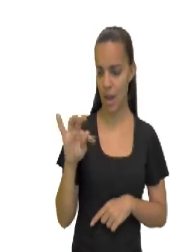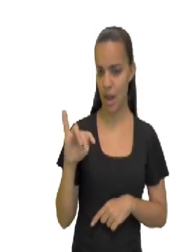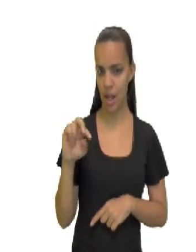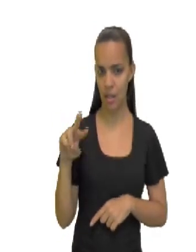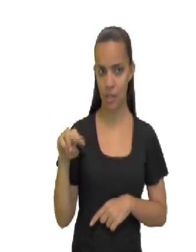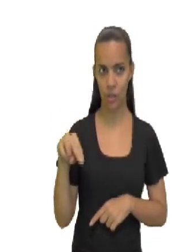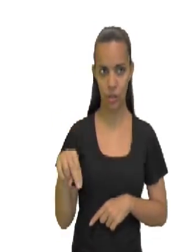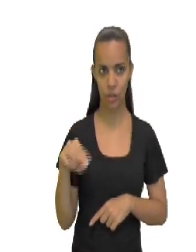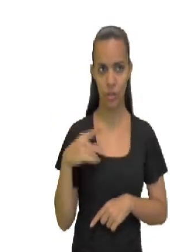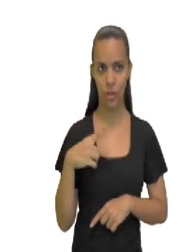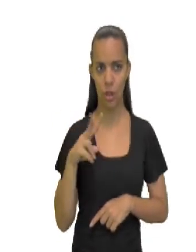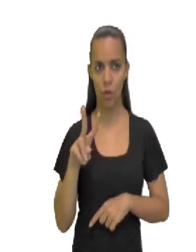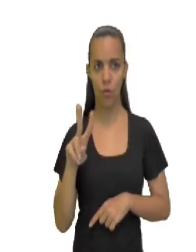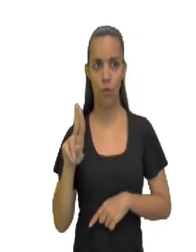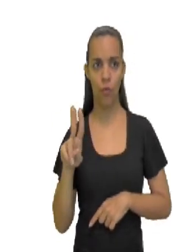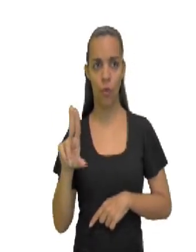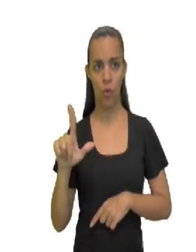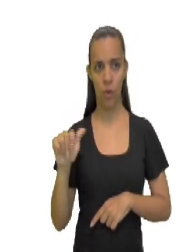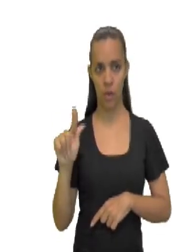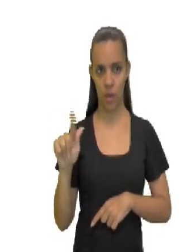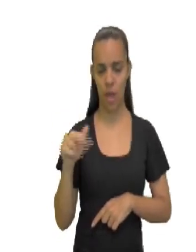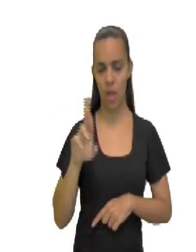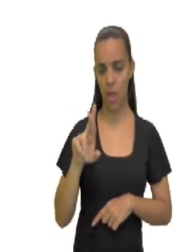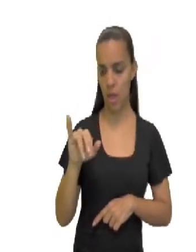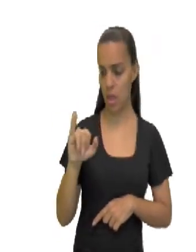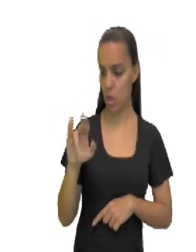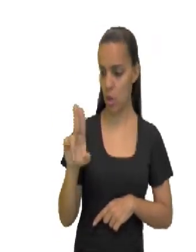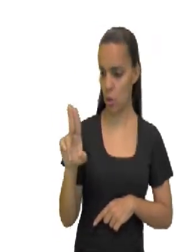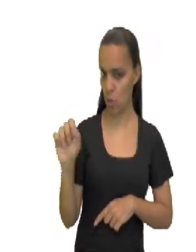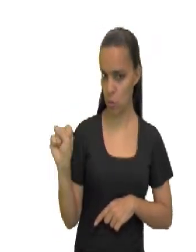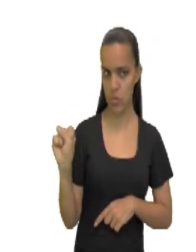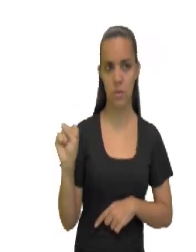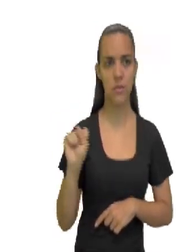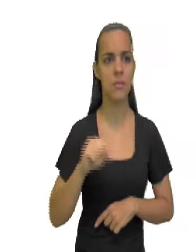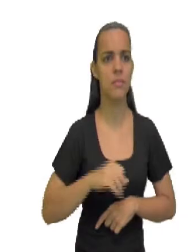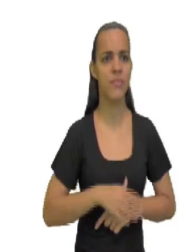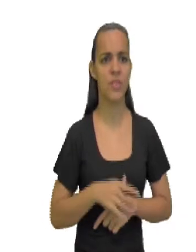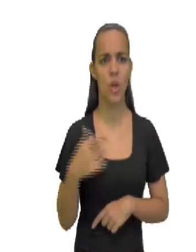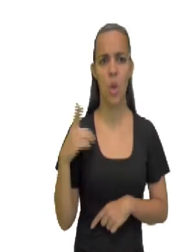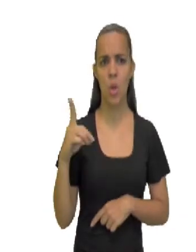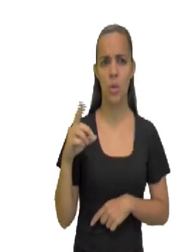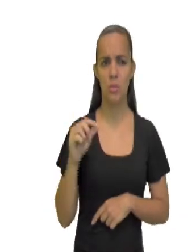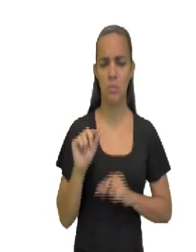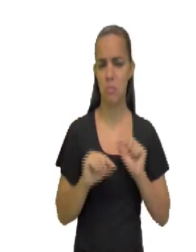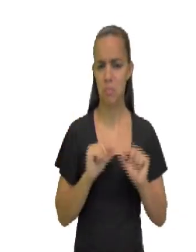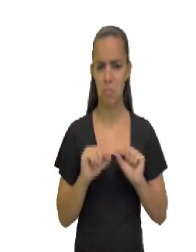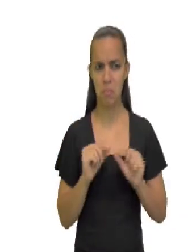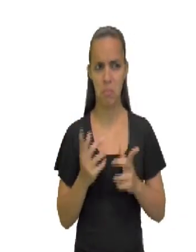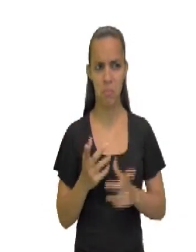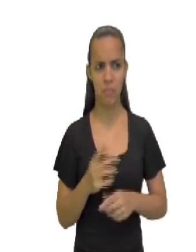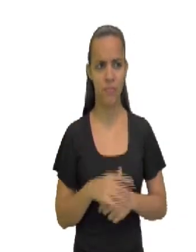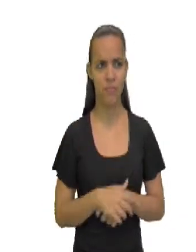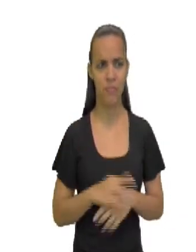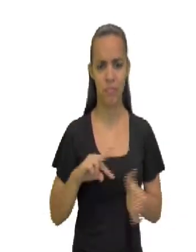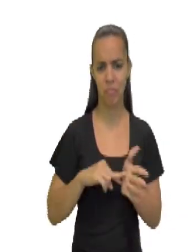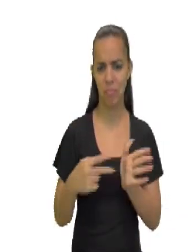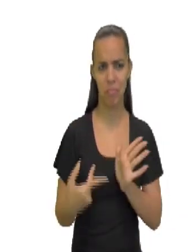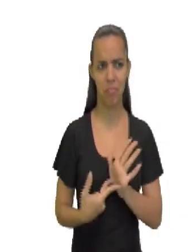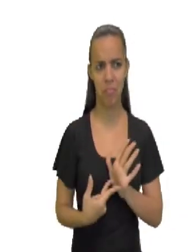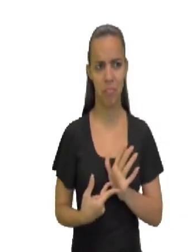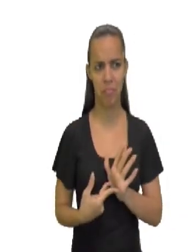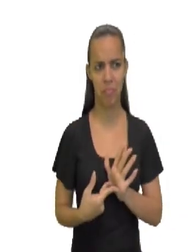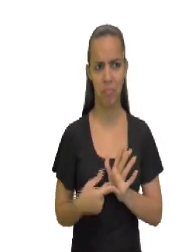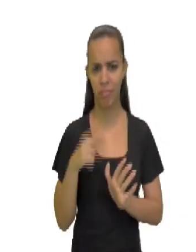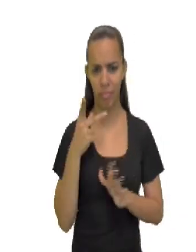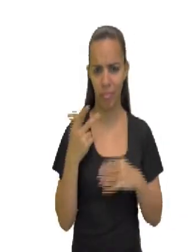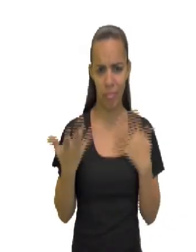vulgar rios e do latim rivus. Tá, professora, mas eu não entendi. O que significa isso? Você está falando para